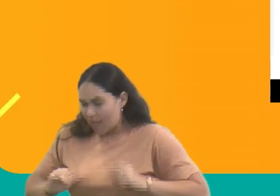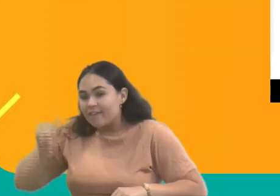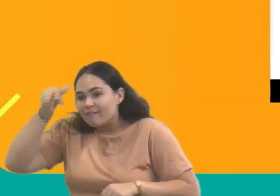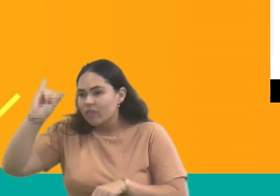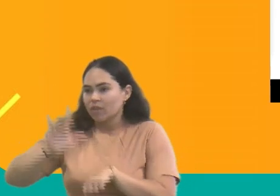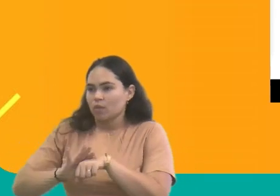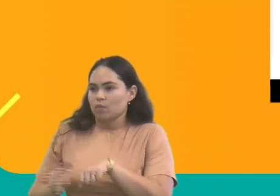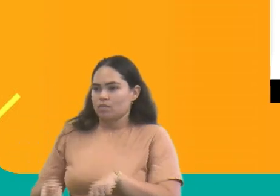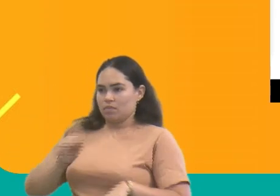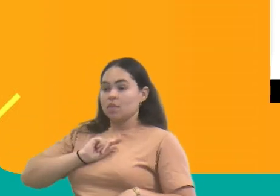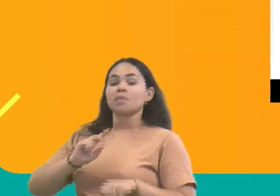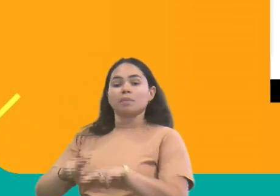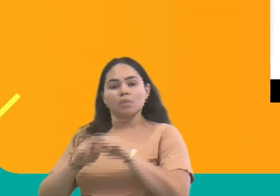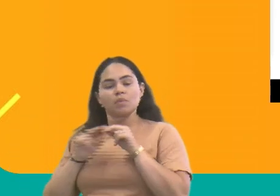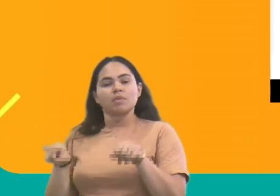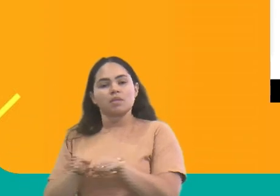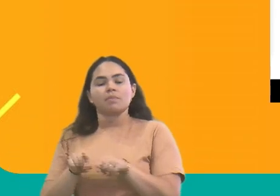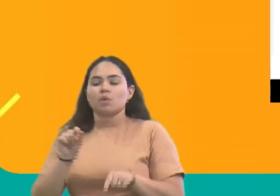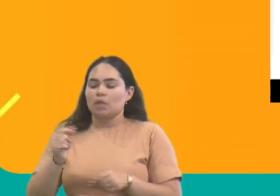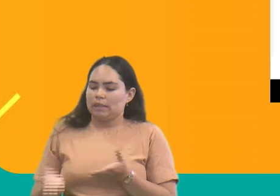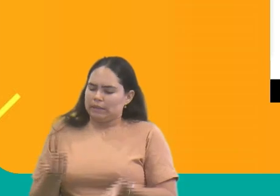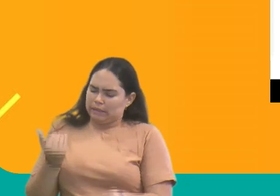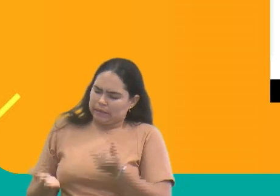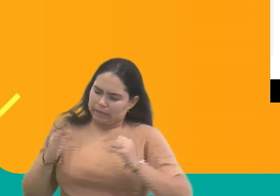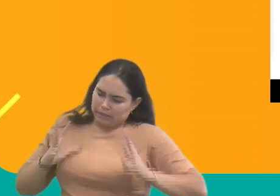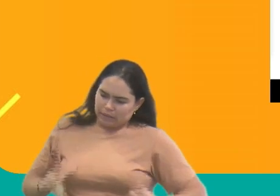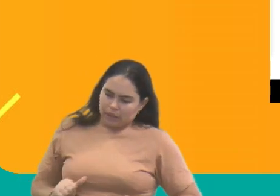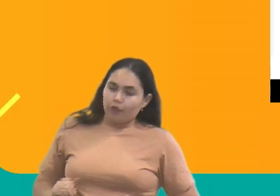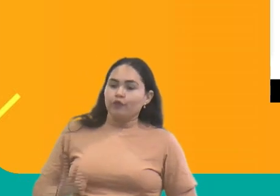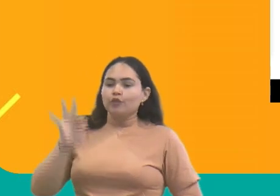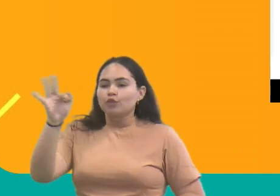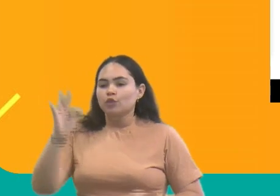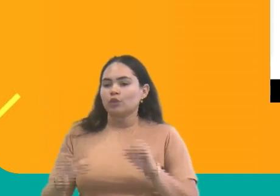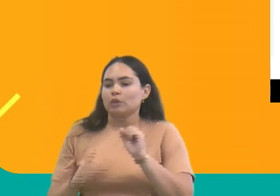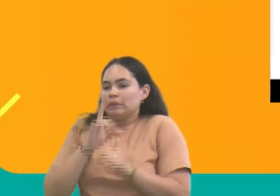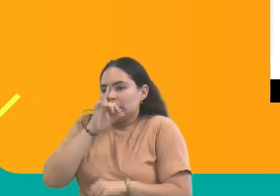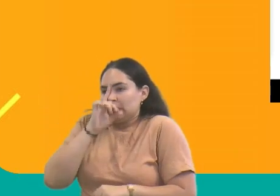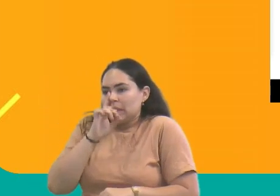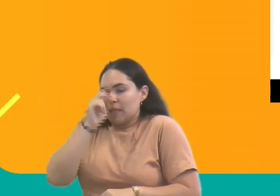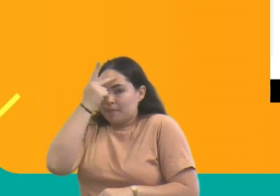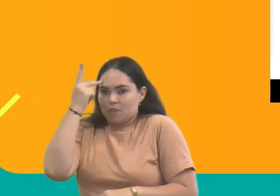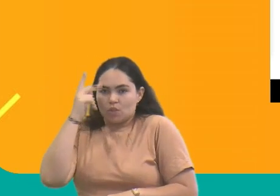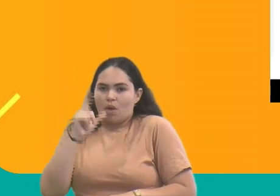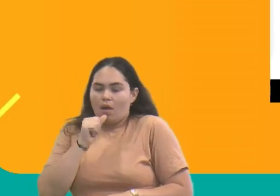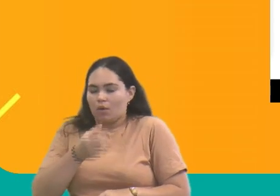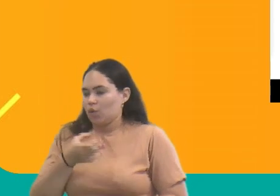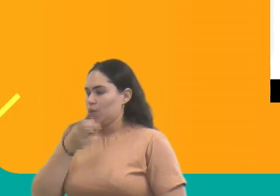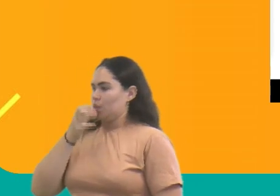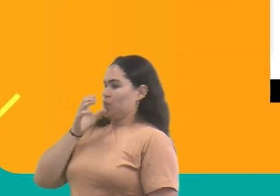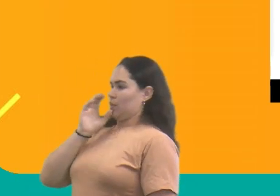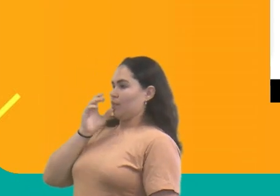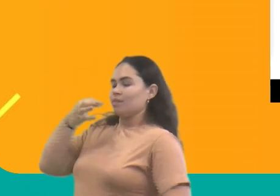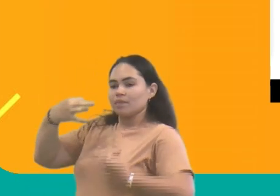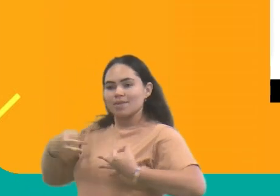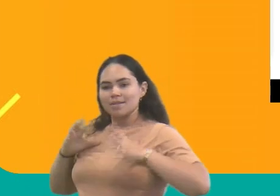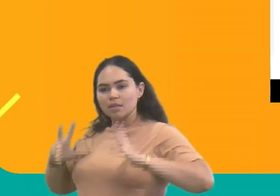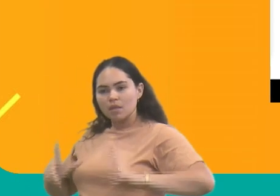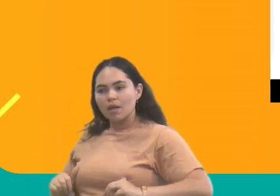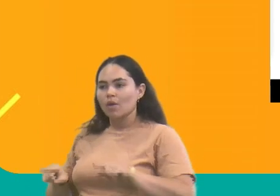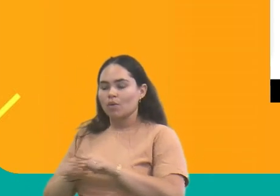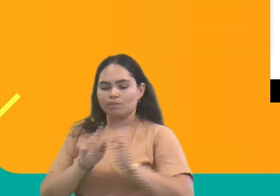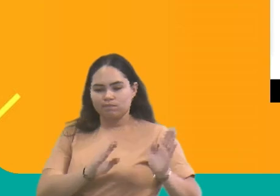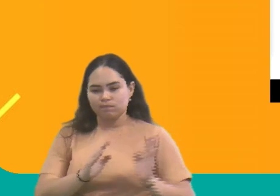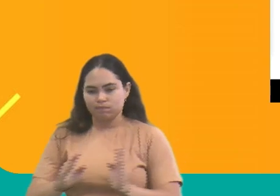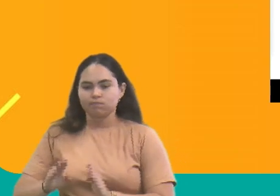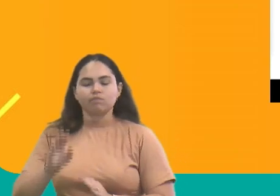consumo. Dessa maneira, trata a água para que ela não apresente riscos para a saúde pública. Analise o esquema de uma estação de tratamento de água,